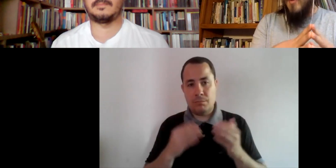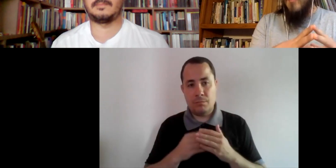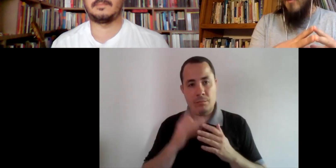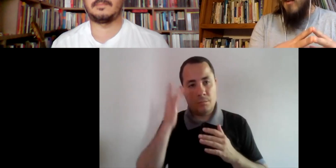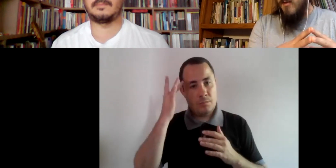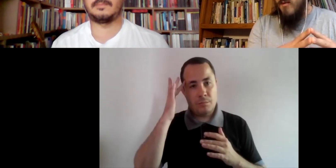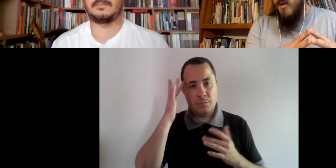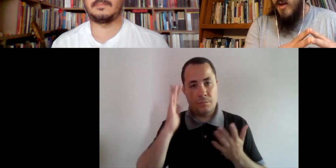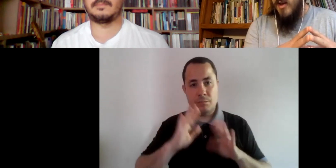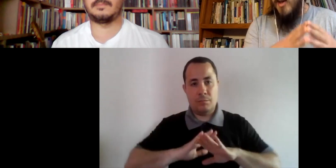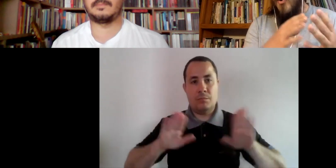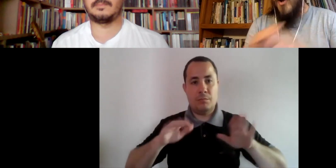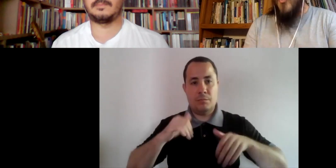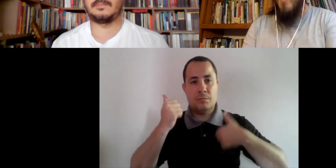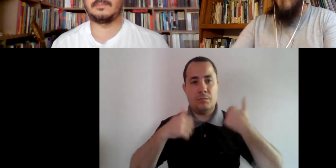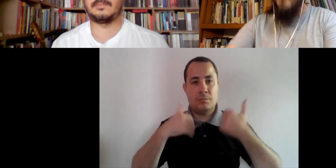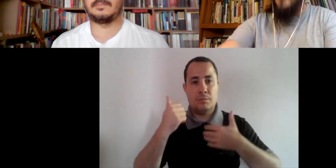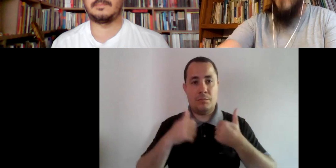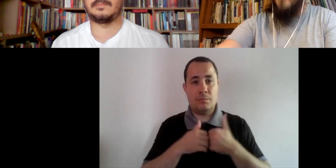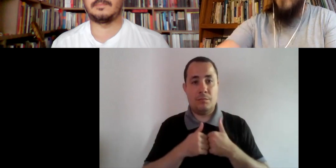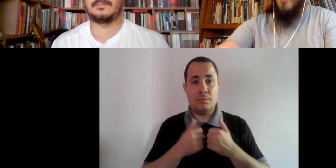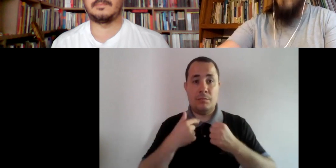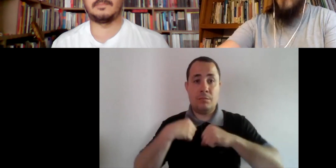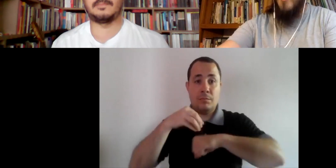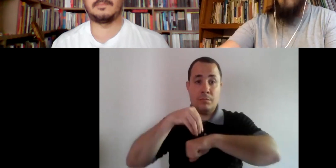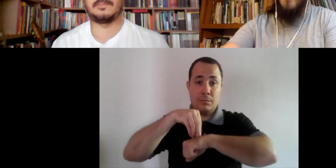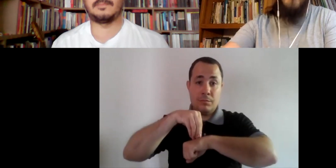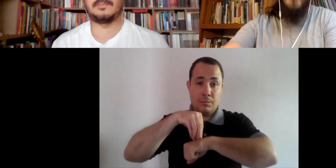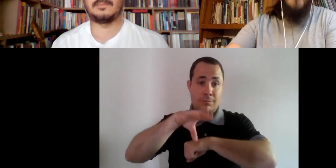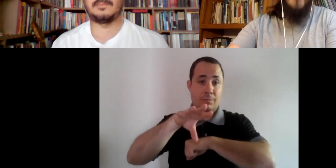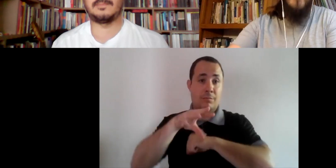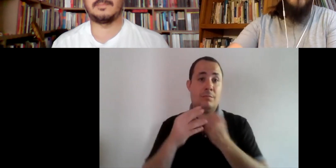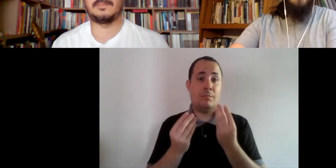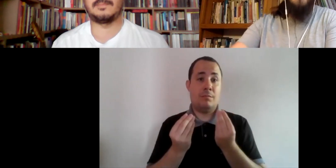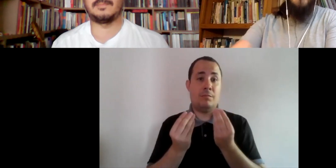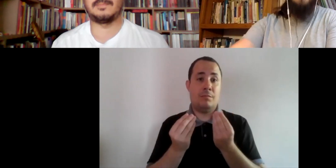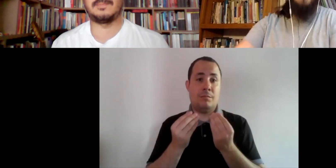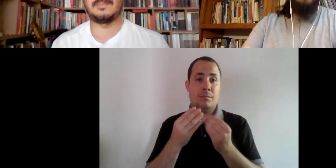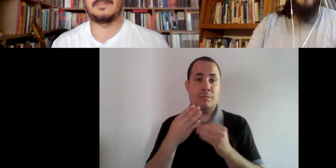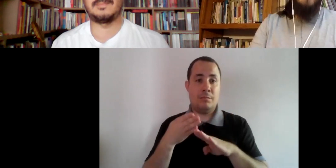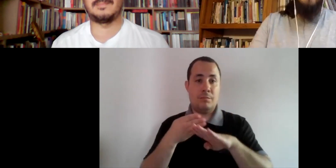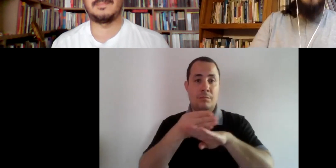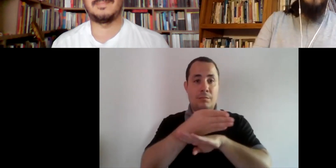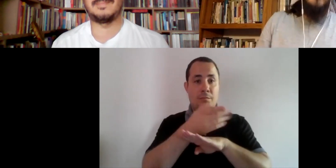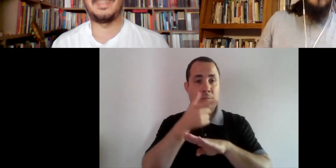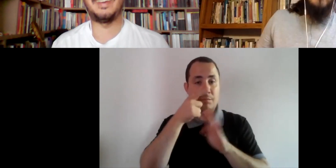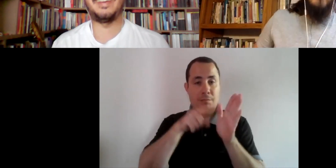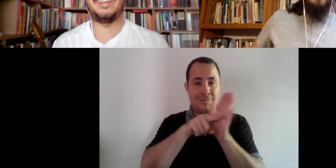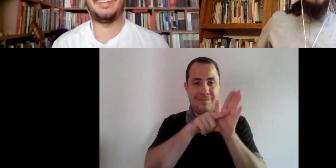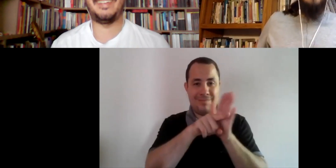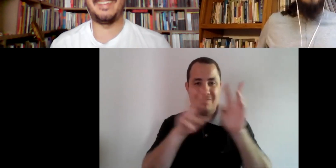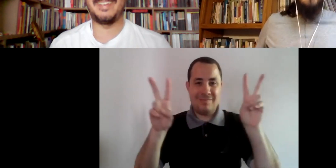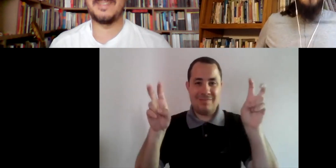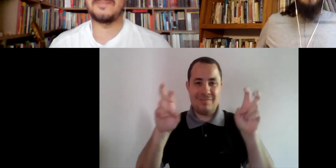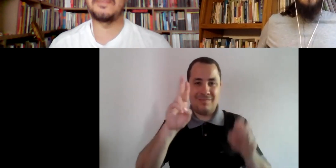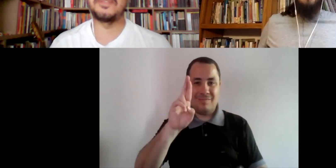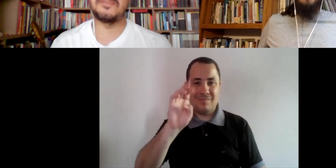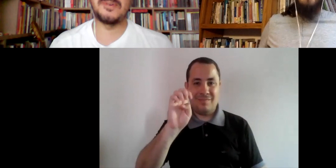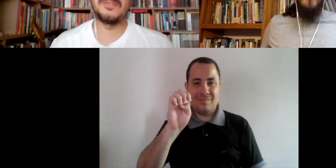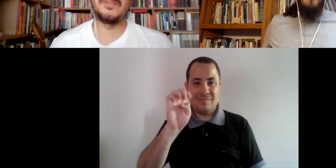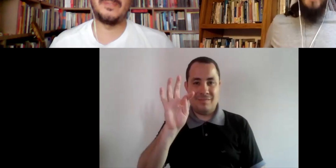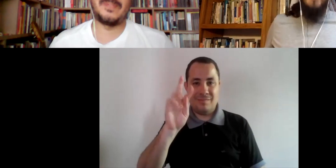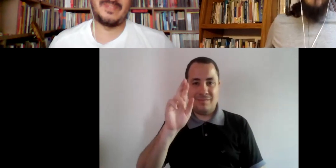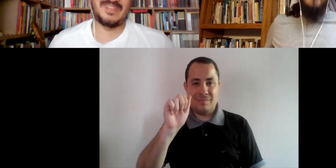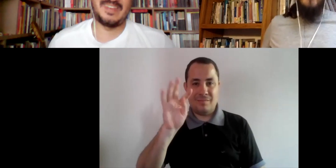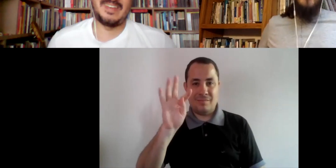isso, não sei se... E eu recomendo muito mesmo que quem puder vá dar uma olhada na pesquisa lá, Retratos da Leitura, que é muito interessante. Eu